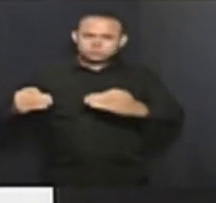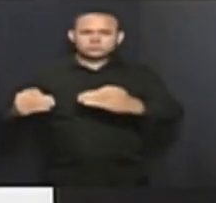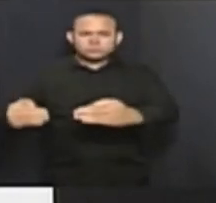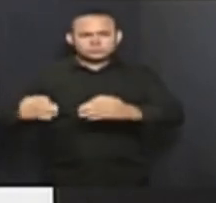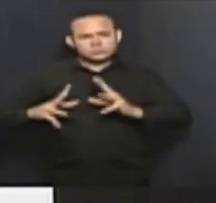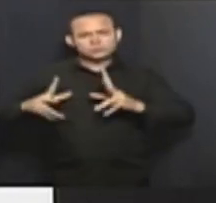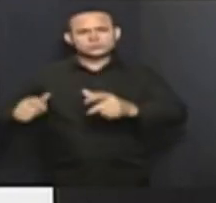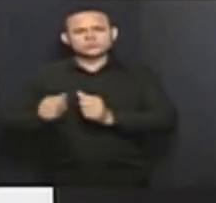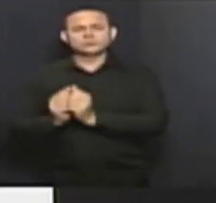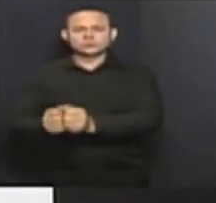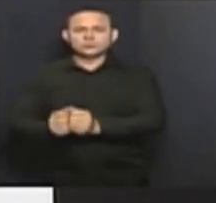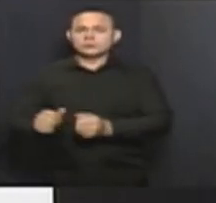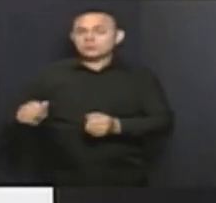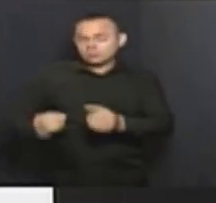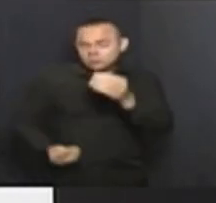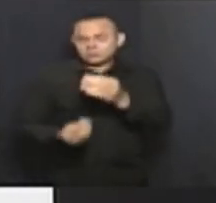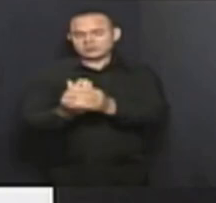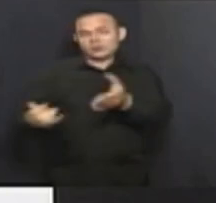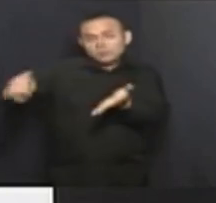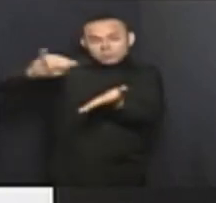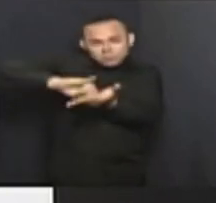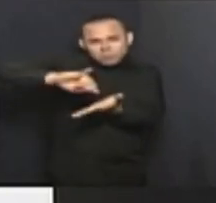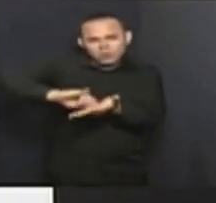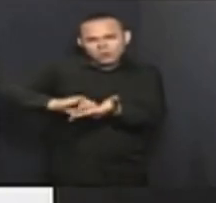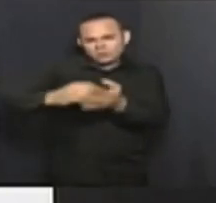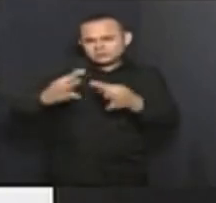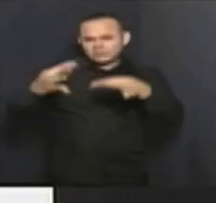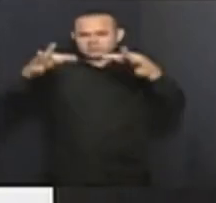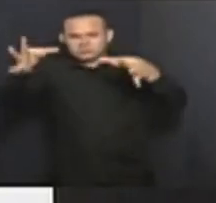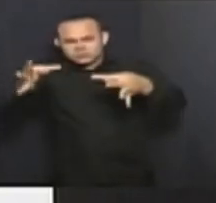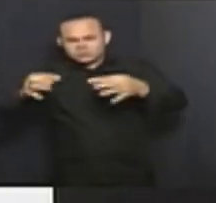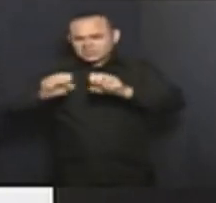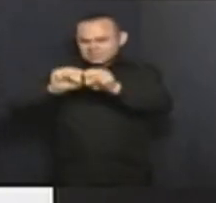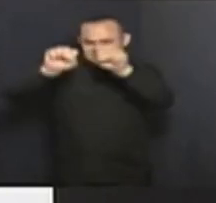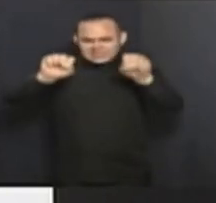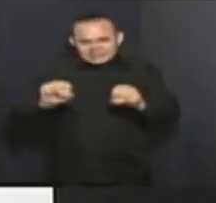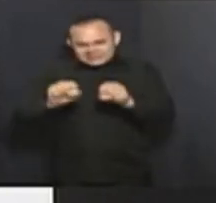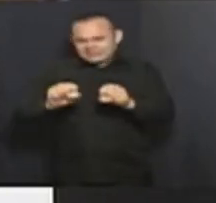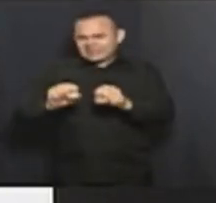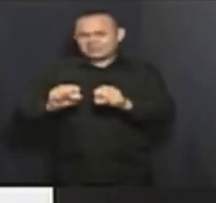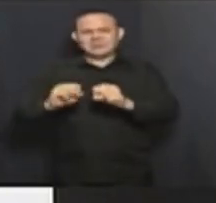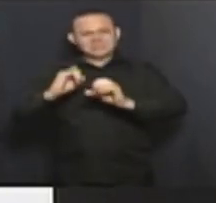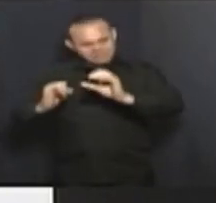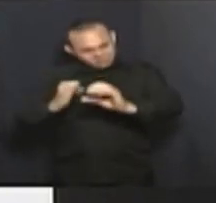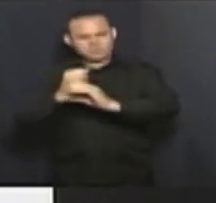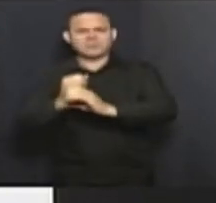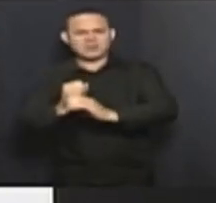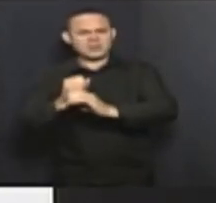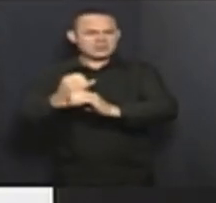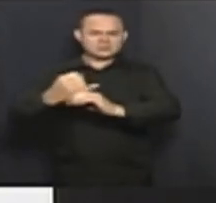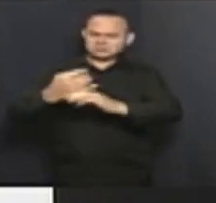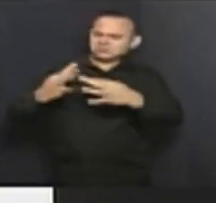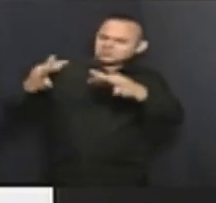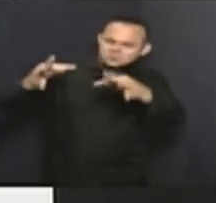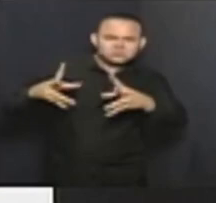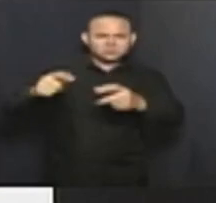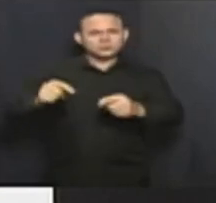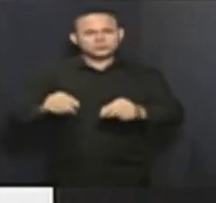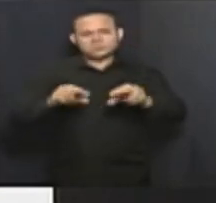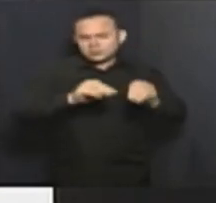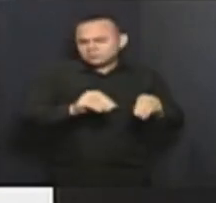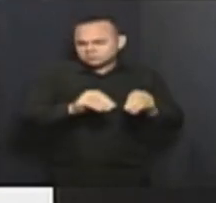pólo de tecnologia de sistemas de informação de informática aqui e aplicar isso na saúde